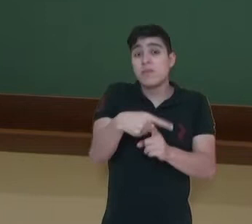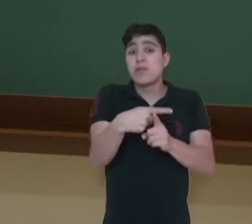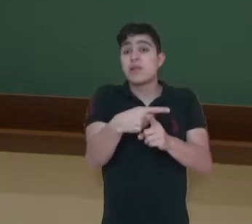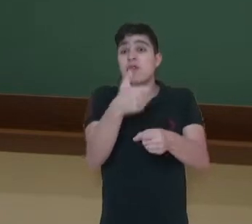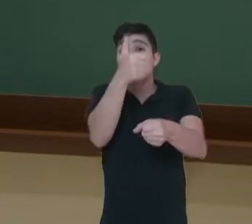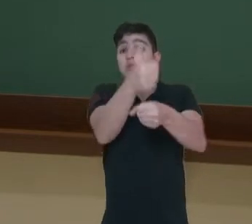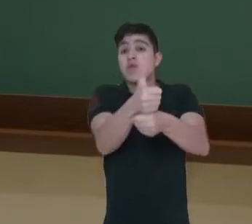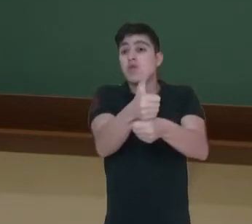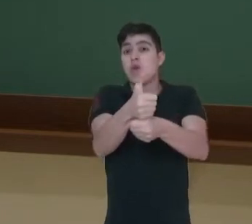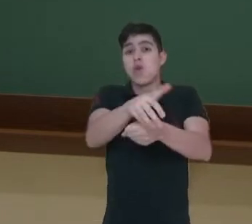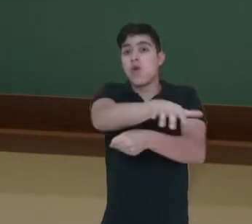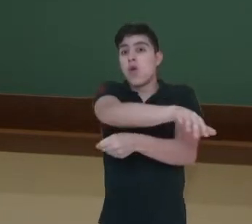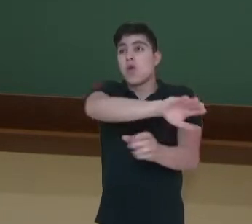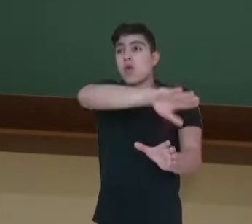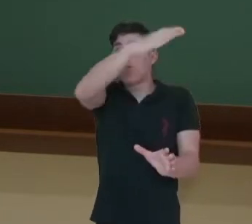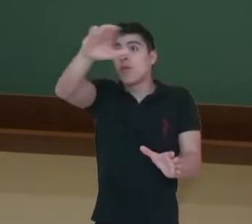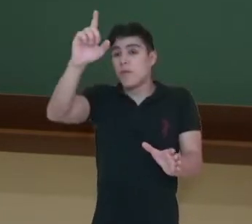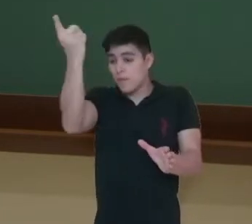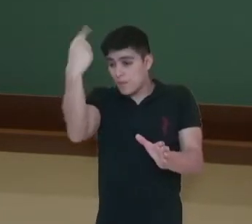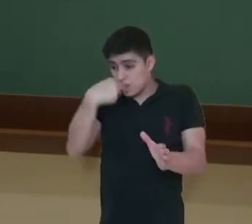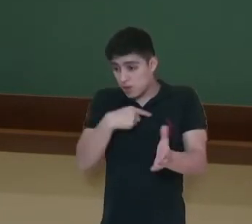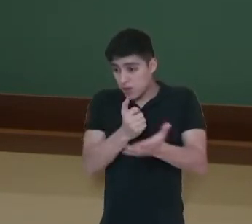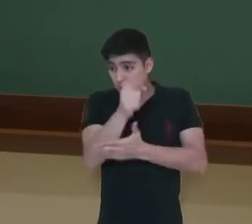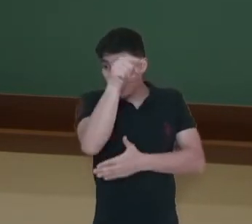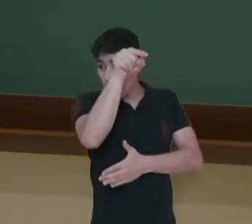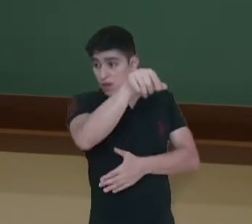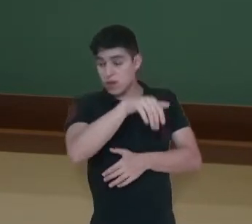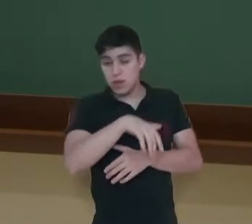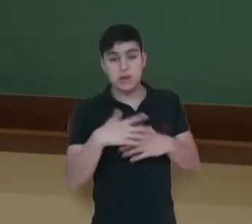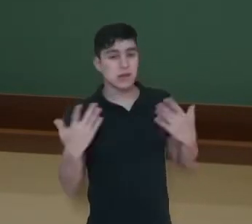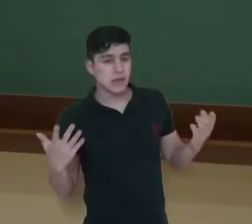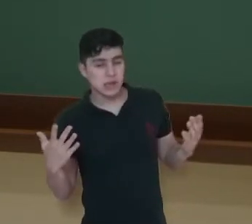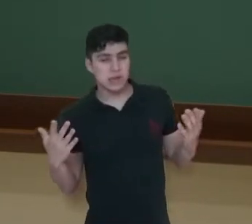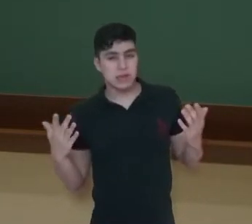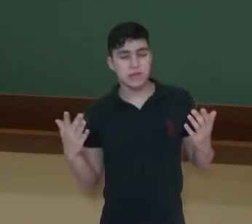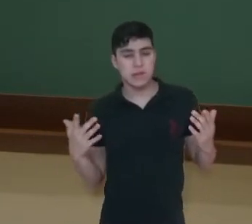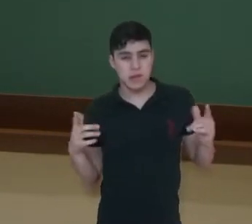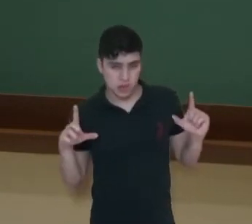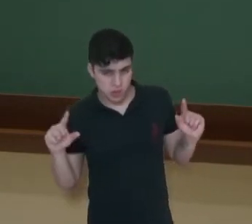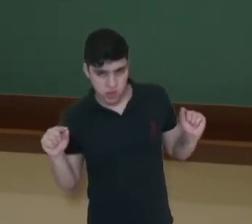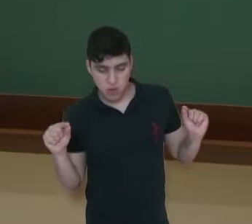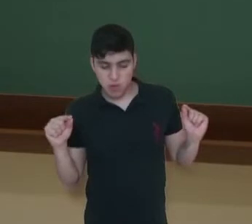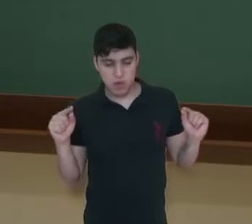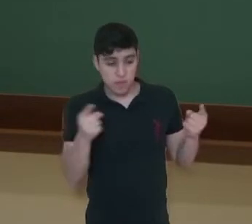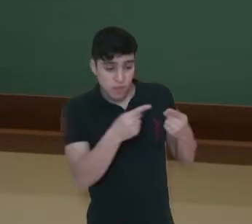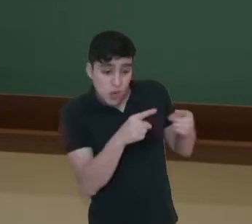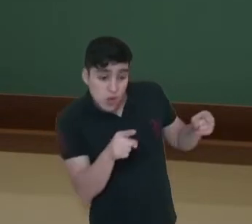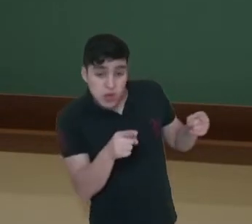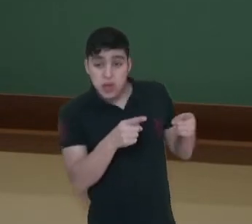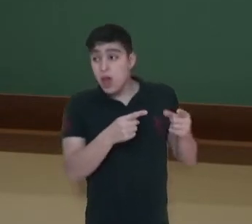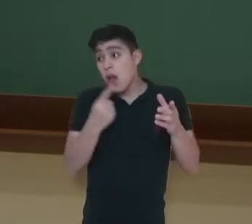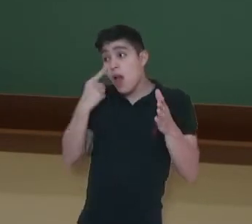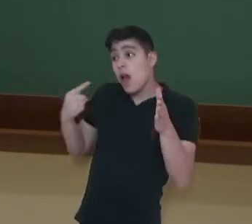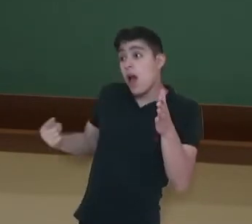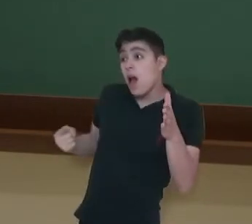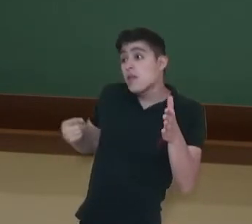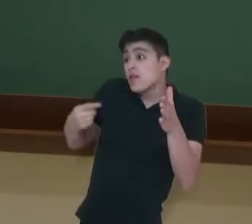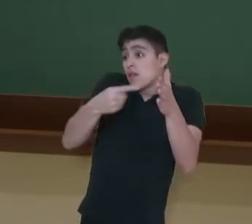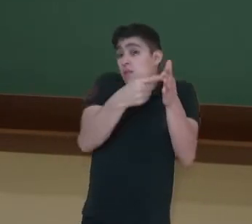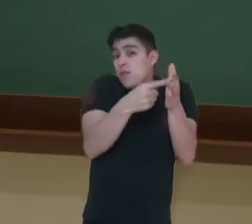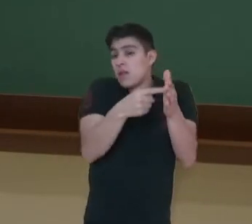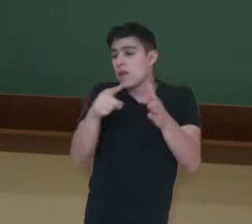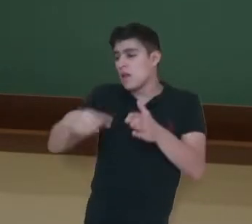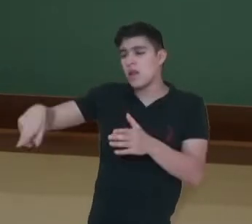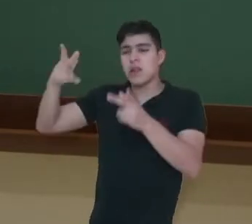gente comprar ali. Então quer dizer, você está, através da música, falando uma realidade que não existe numa